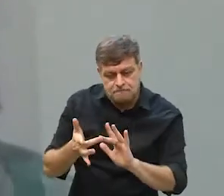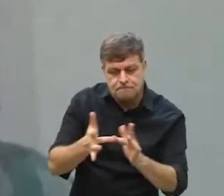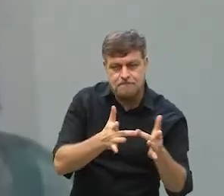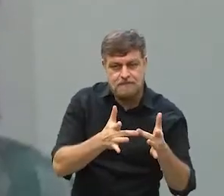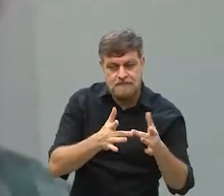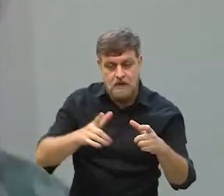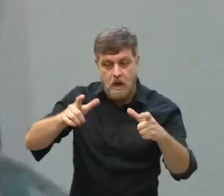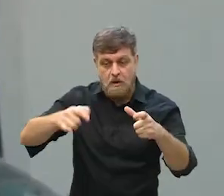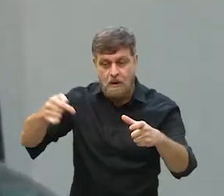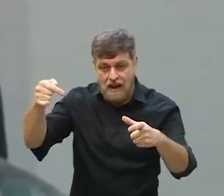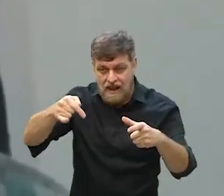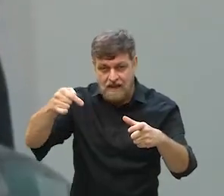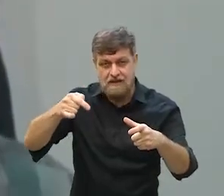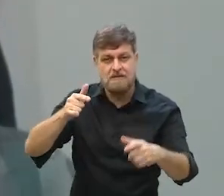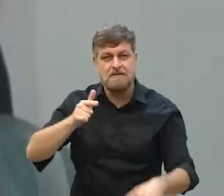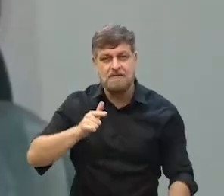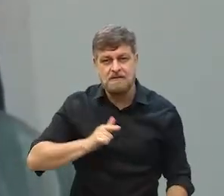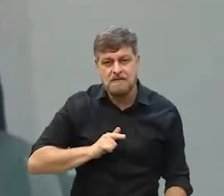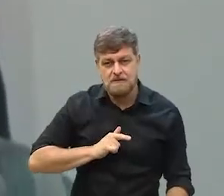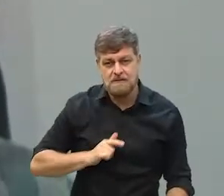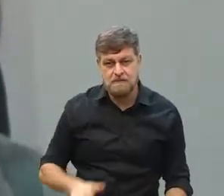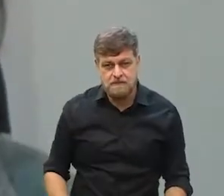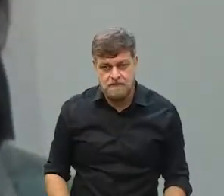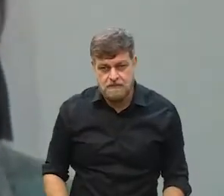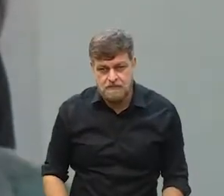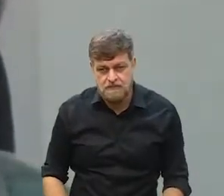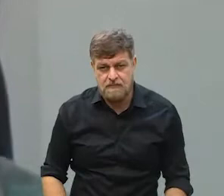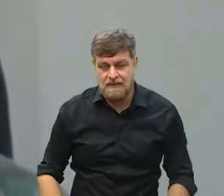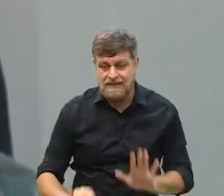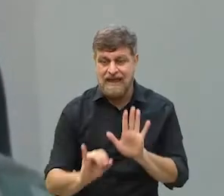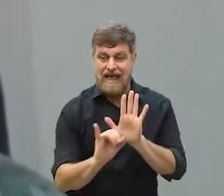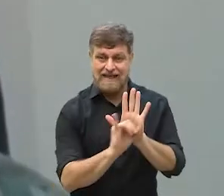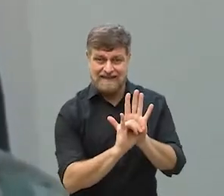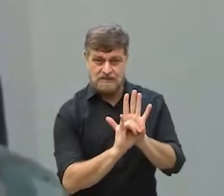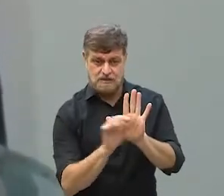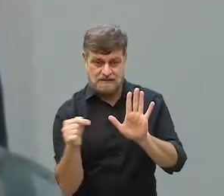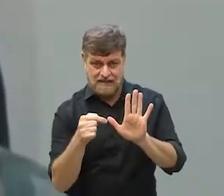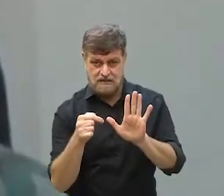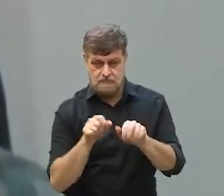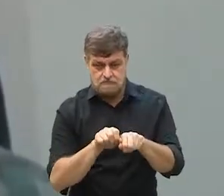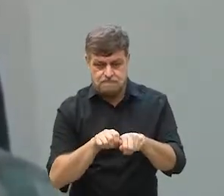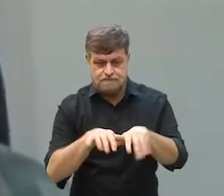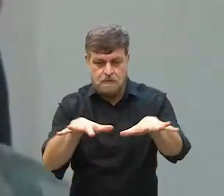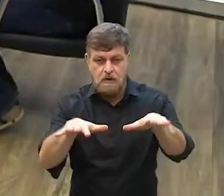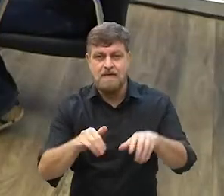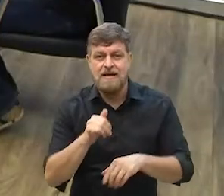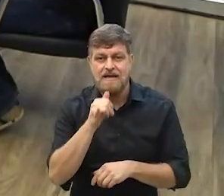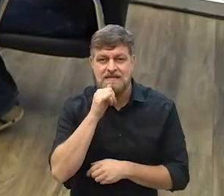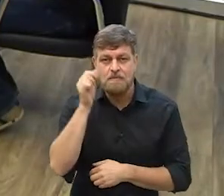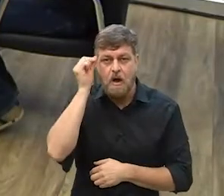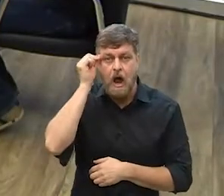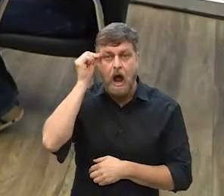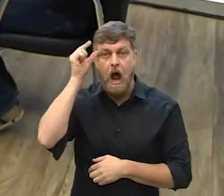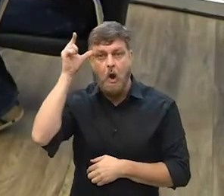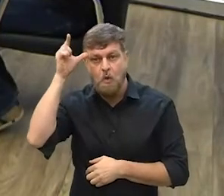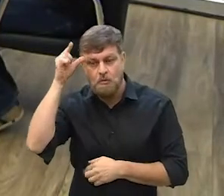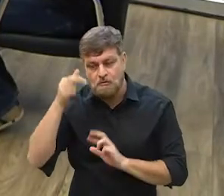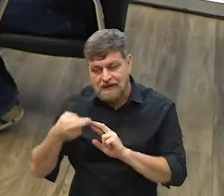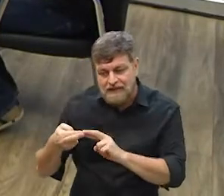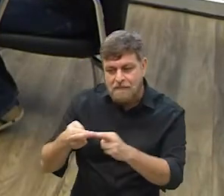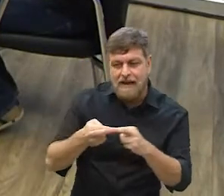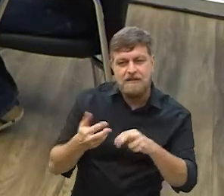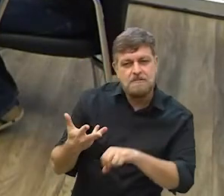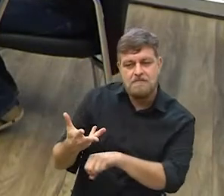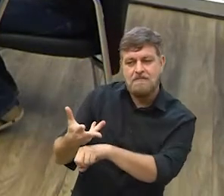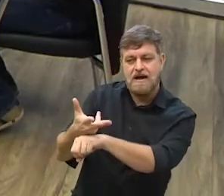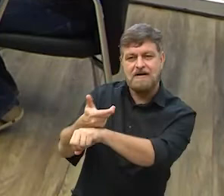nossos territórios a partir dessas identidades, né? Então, a cultura forma uma rede